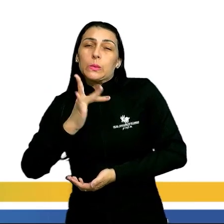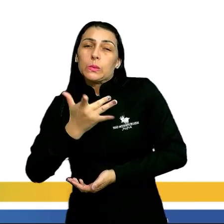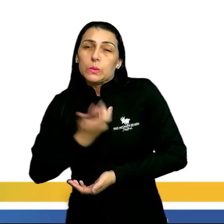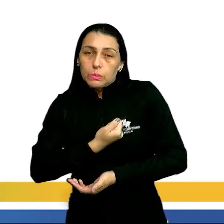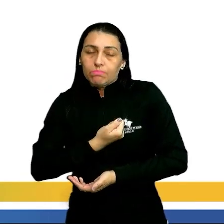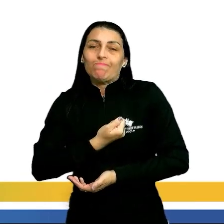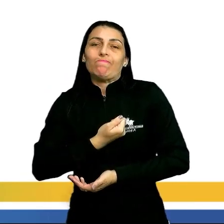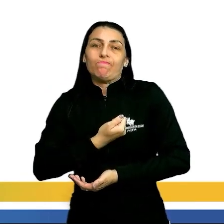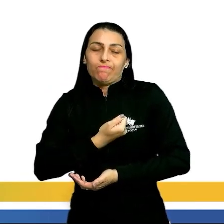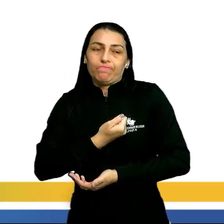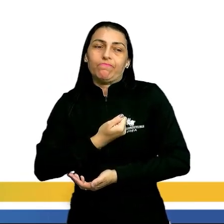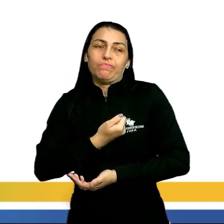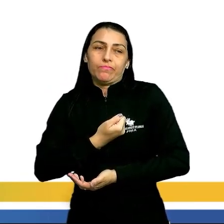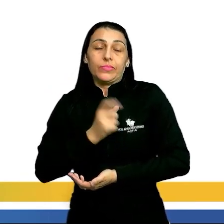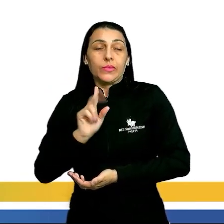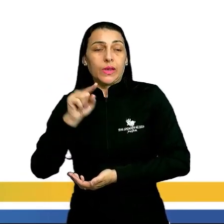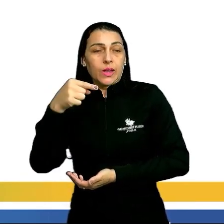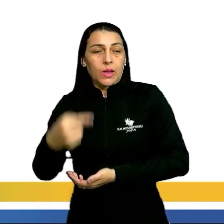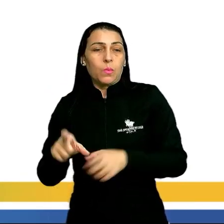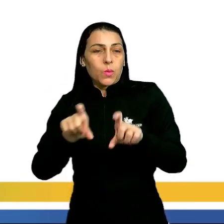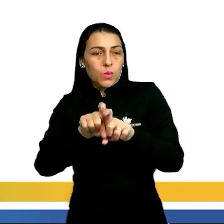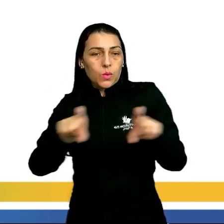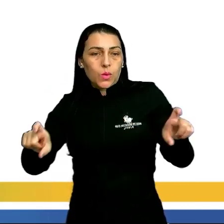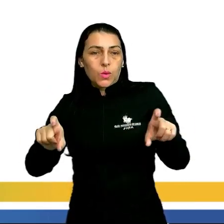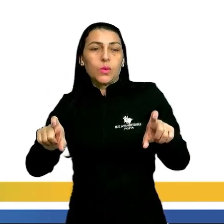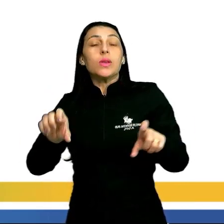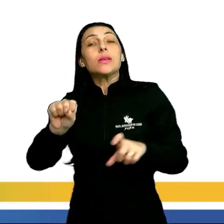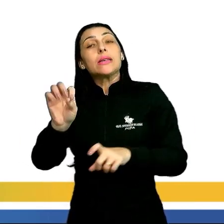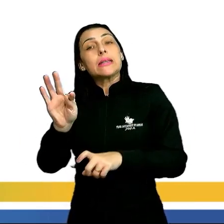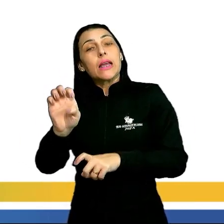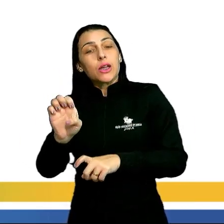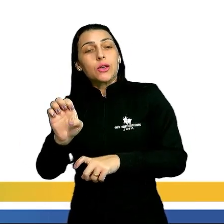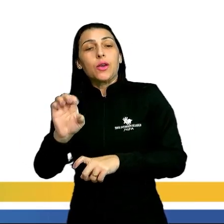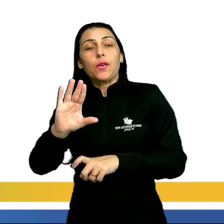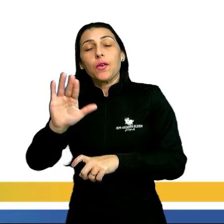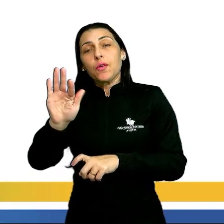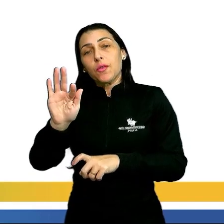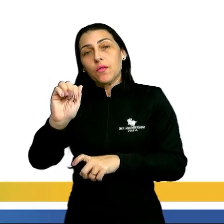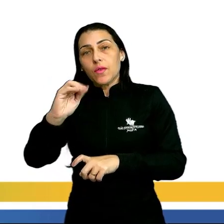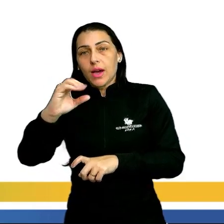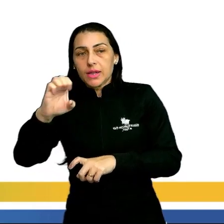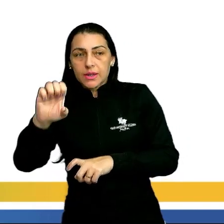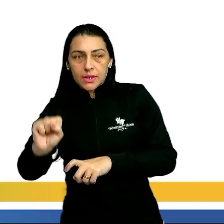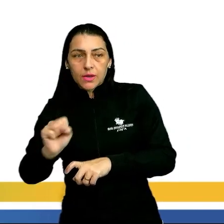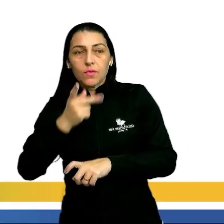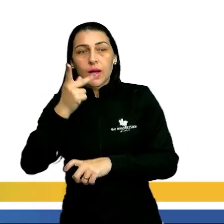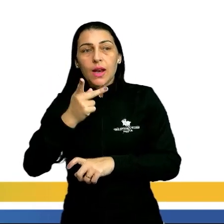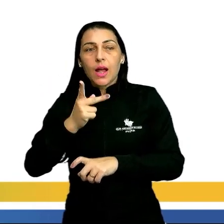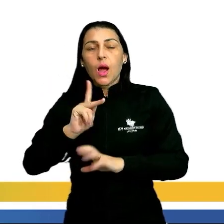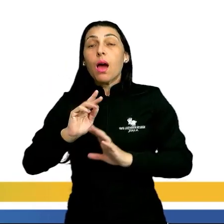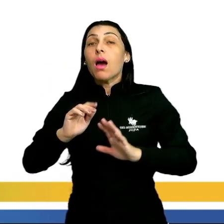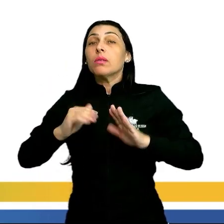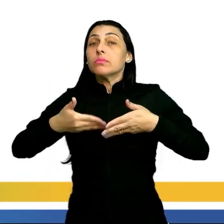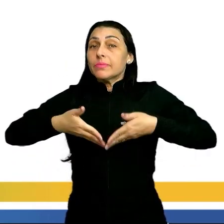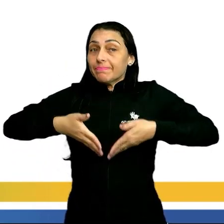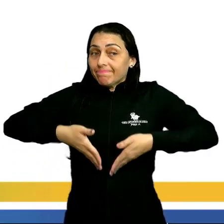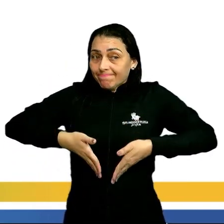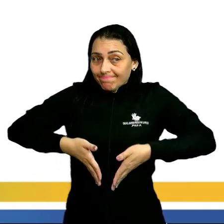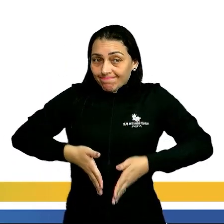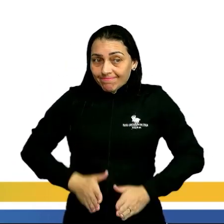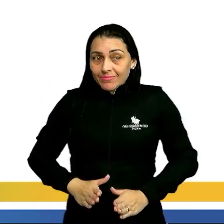aí e, em seguida, um trecho do poema de Sete Faces. Diz assim,